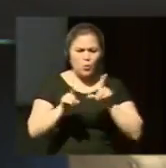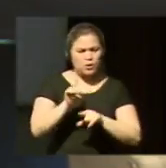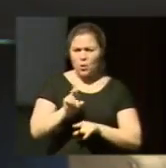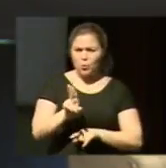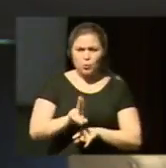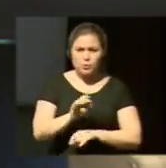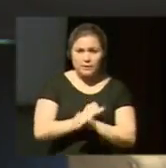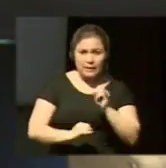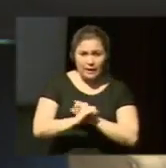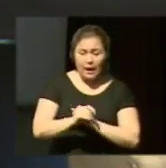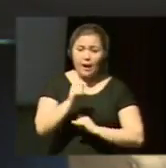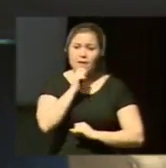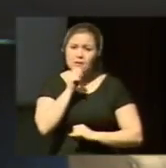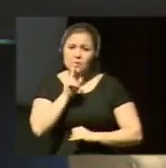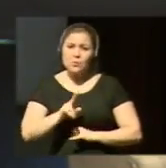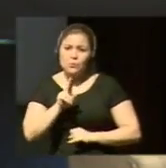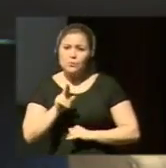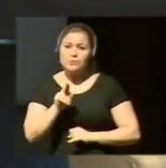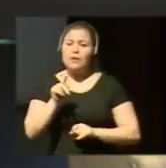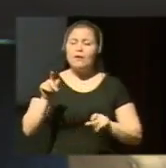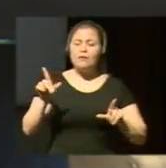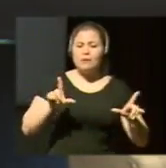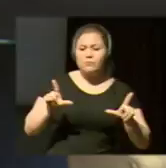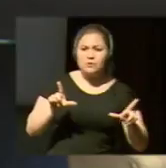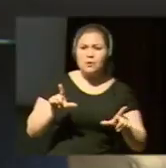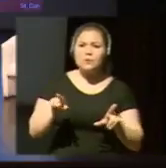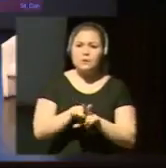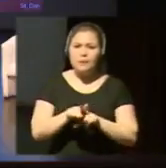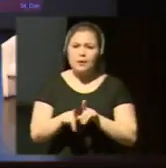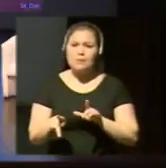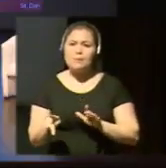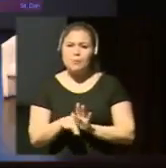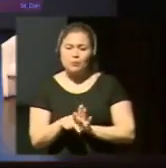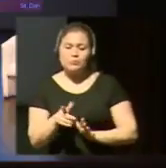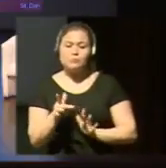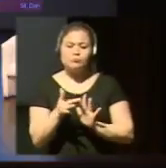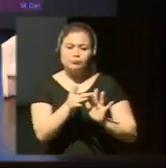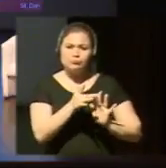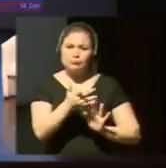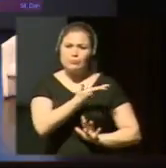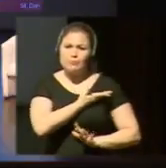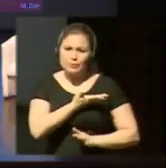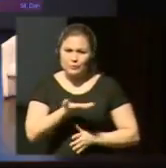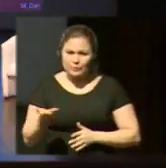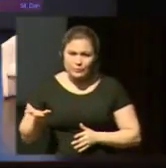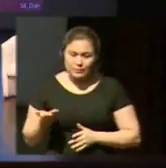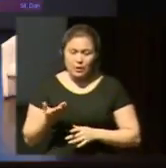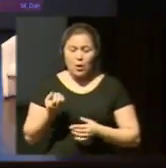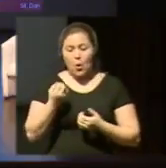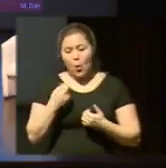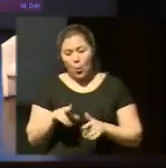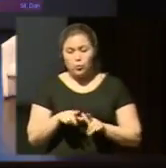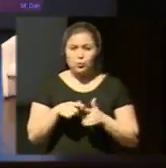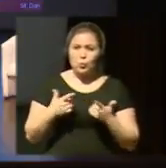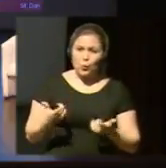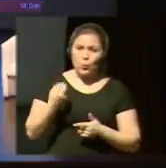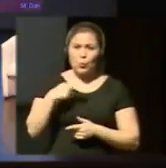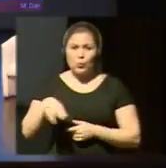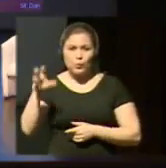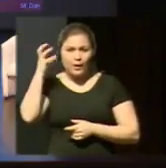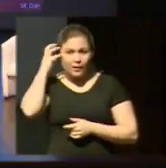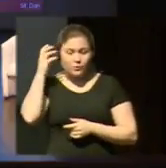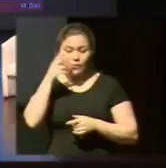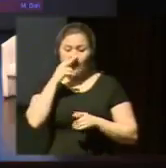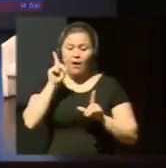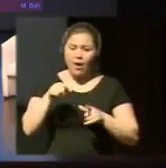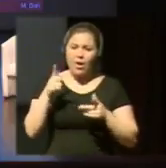utiliza a internet ainda usa primordialmente a televisão e os próprios amigos e amigas. Ou aqui o jornal e o rádio. São as